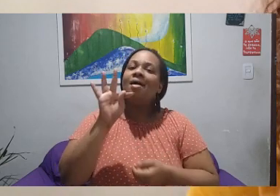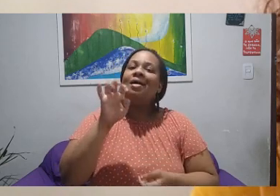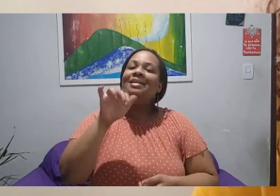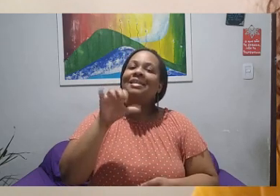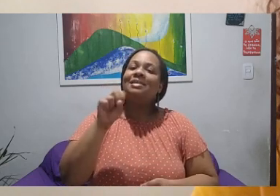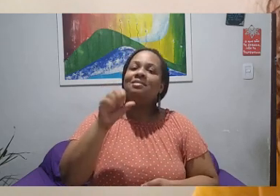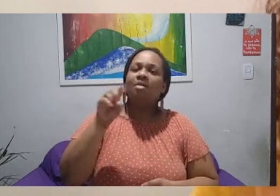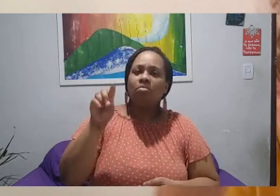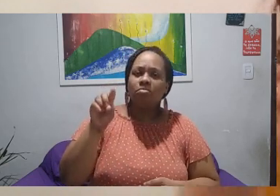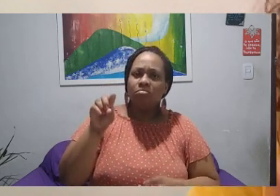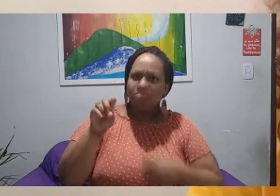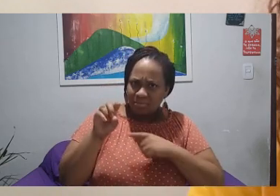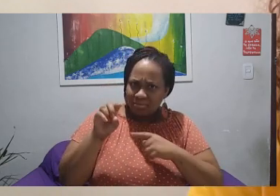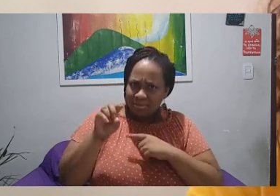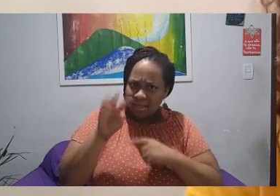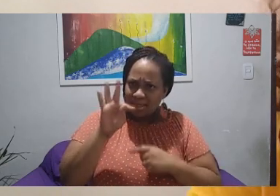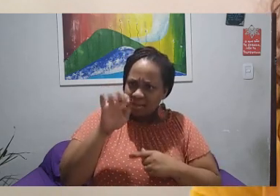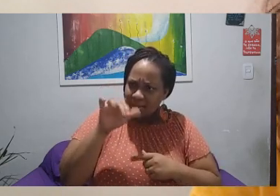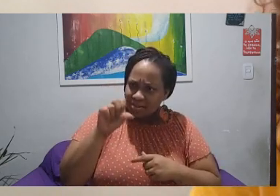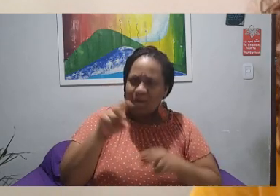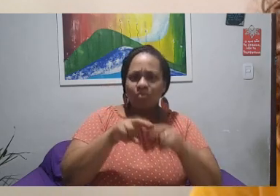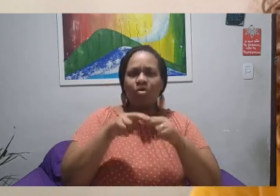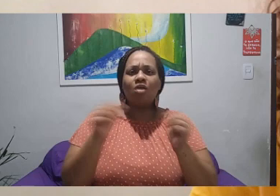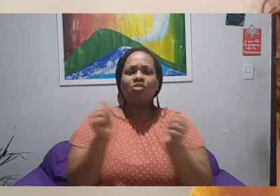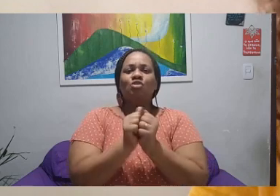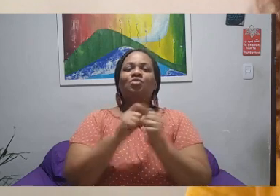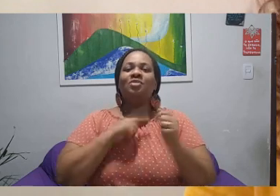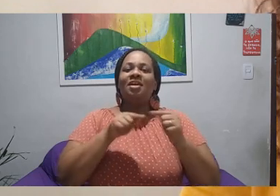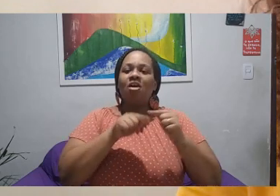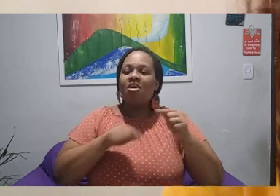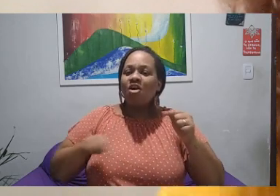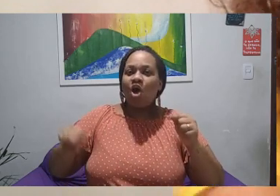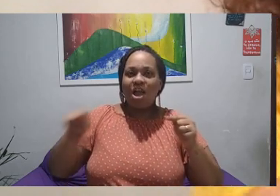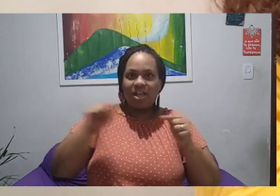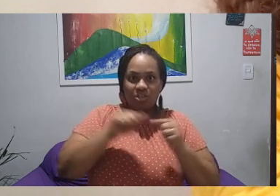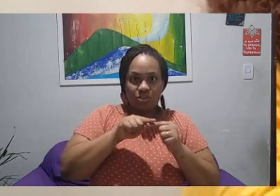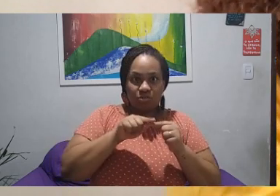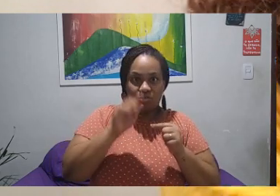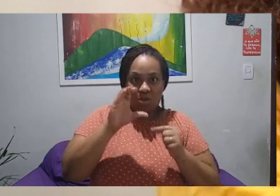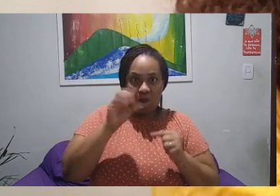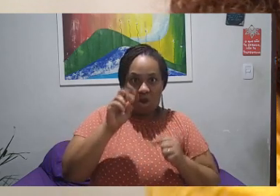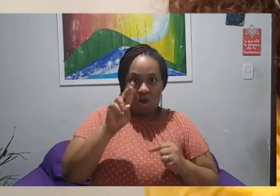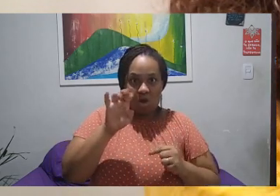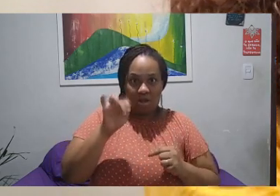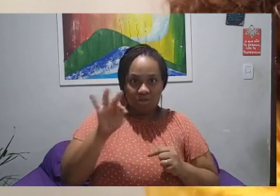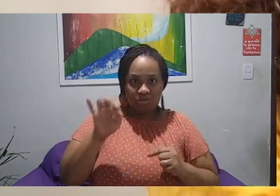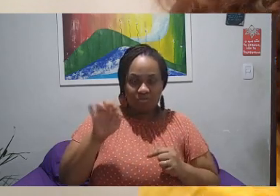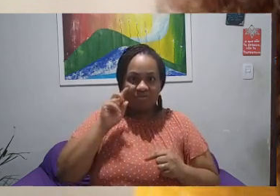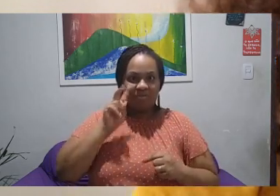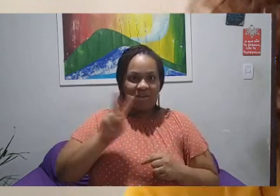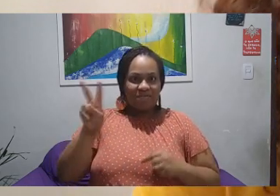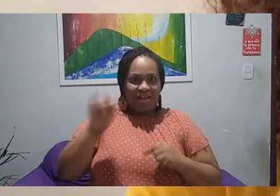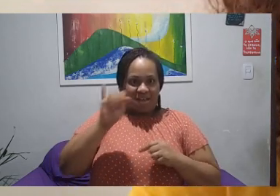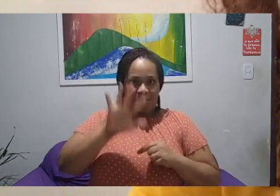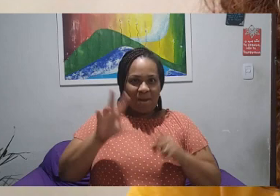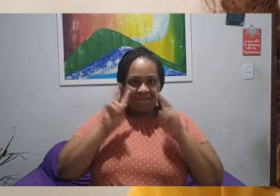gente costuma dizer o seguinte: se tem tensão, tem corrente. É isso. Então aqui, ó.